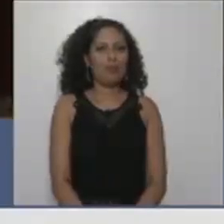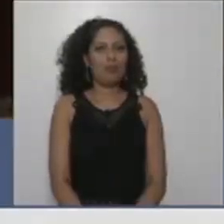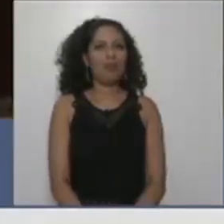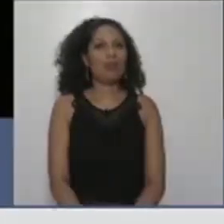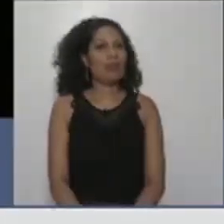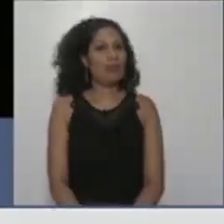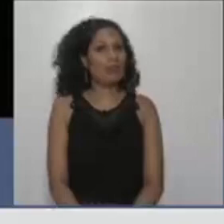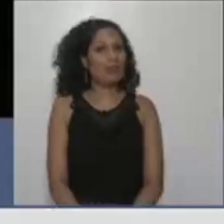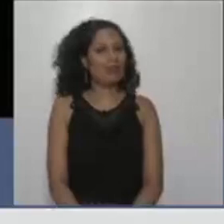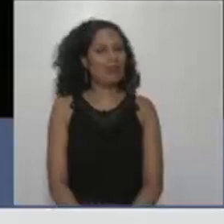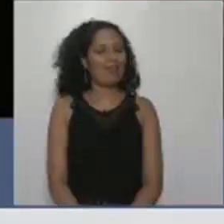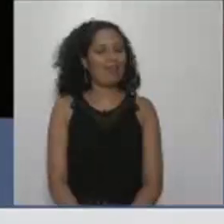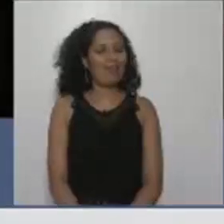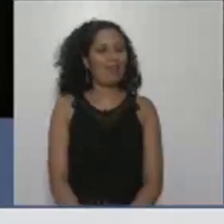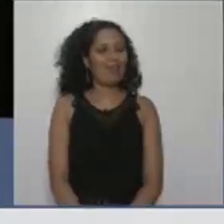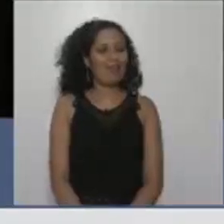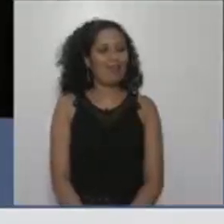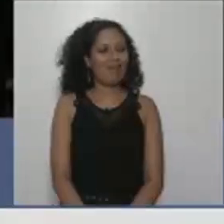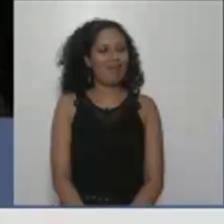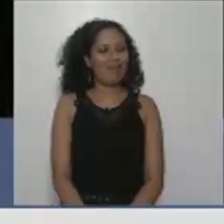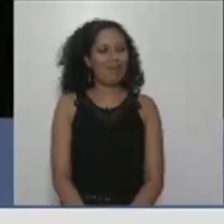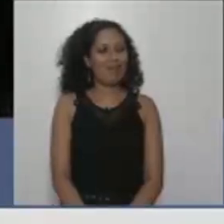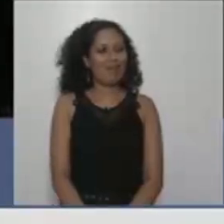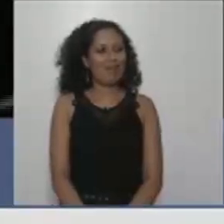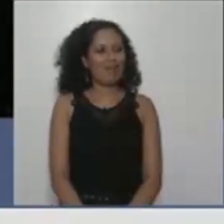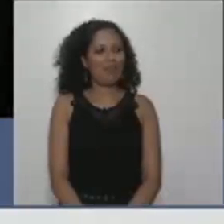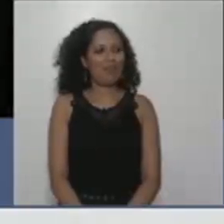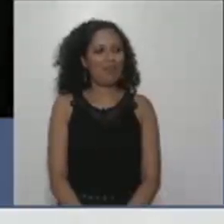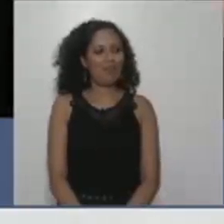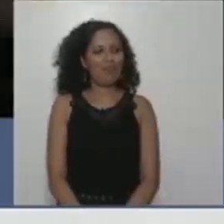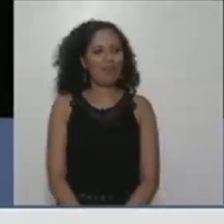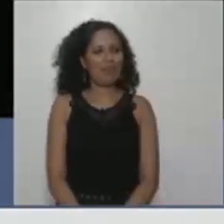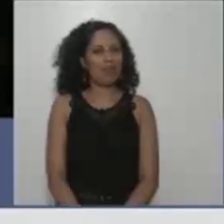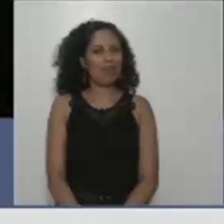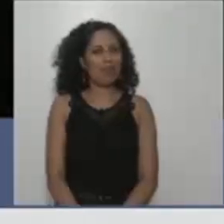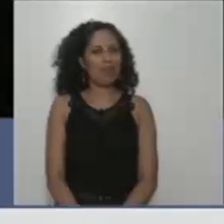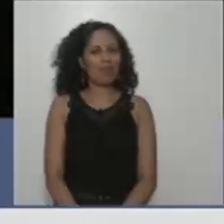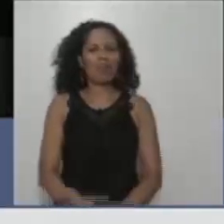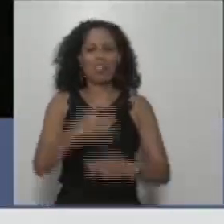Deputada, obrigado pela parte.